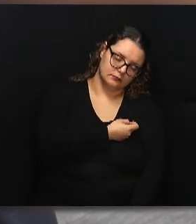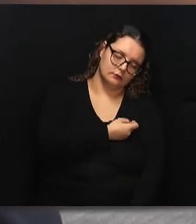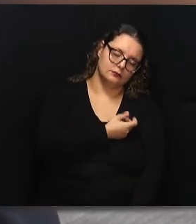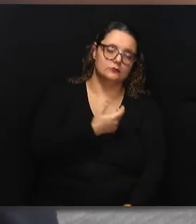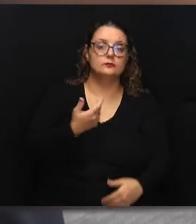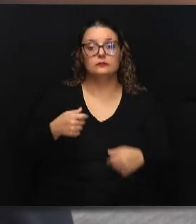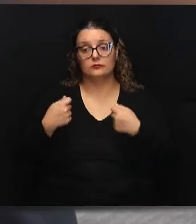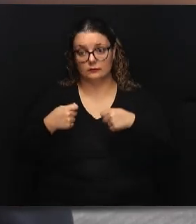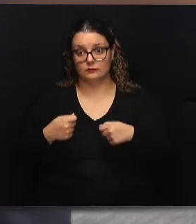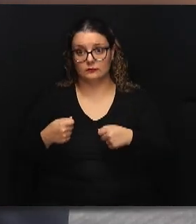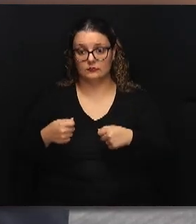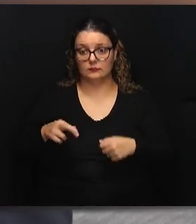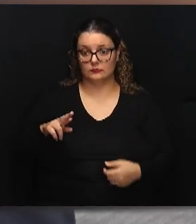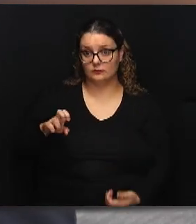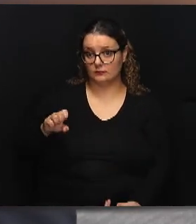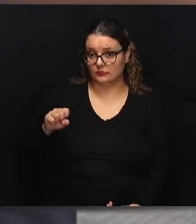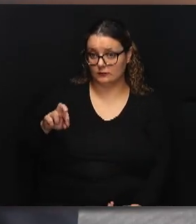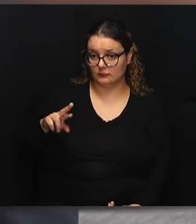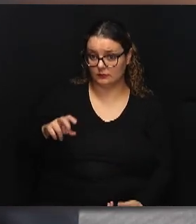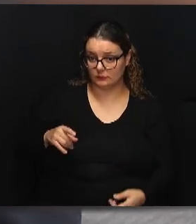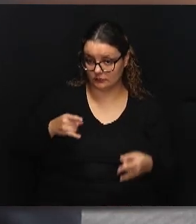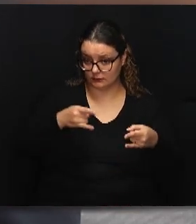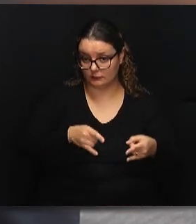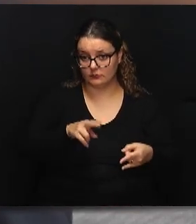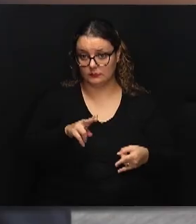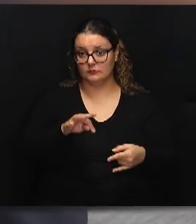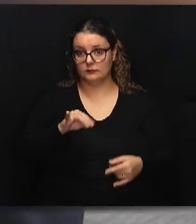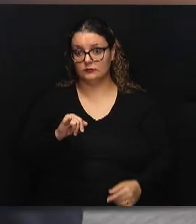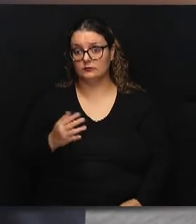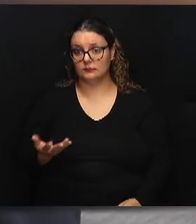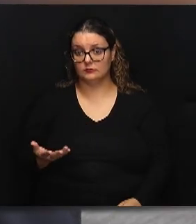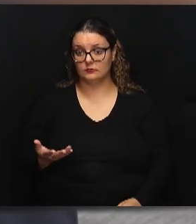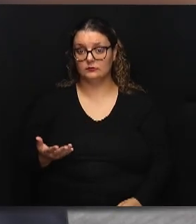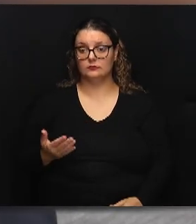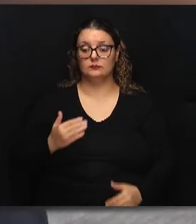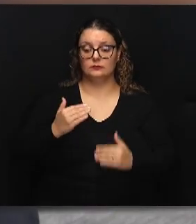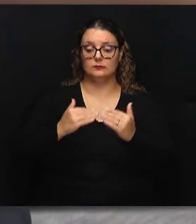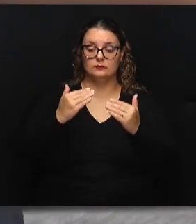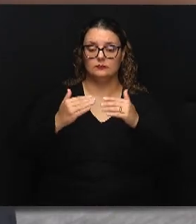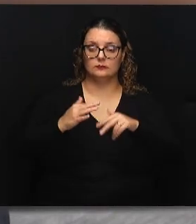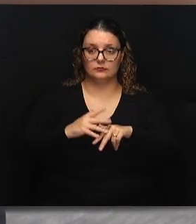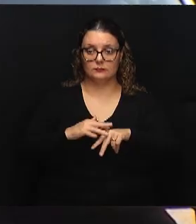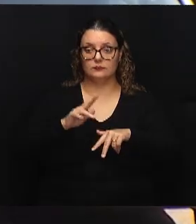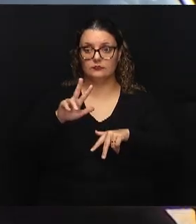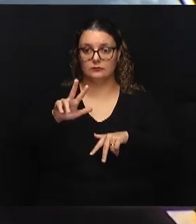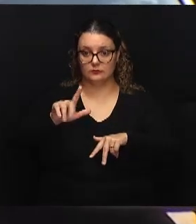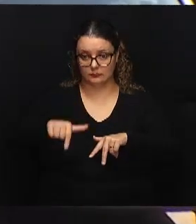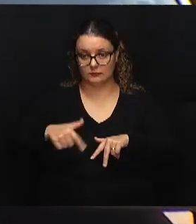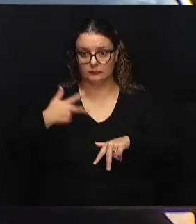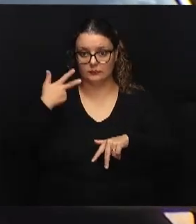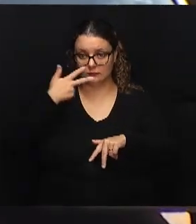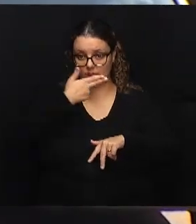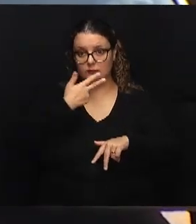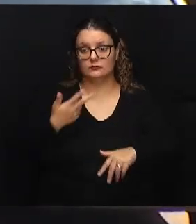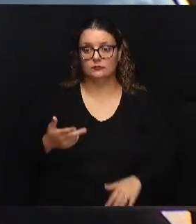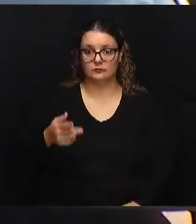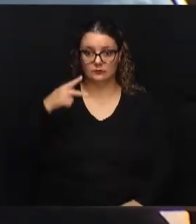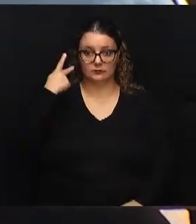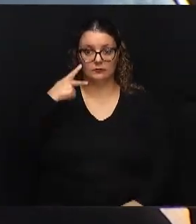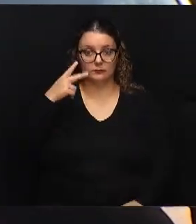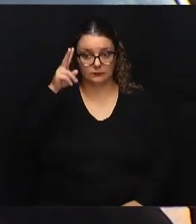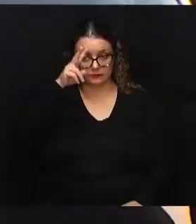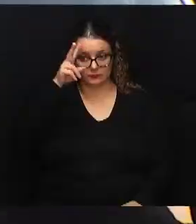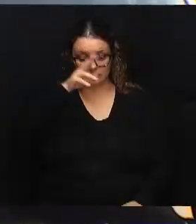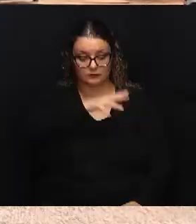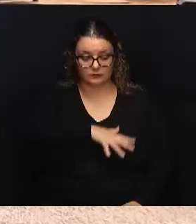de reservas de leitos de UTI para a recuperação do paciente após esse procedimento. O vereador lembra que a região